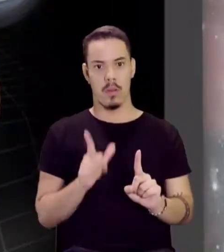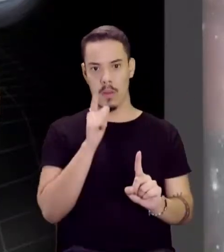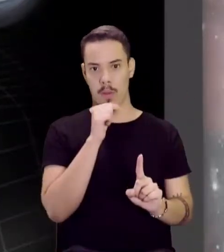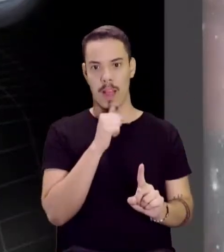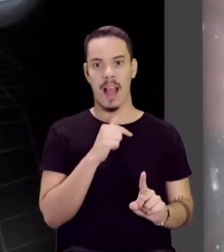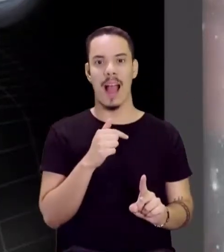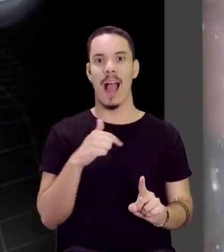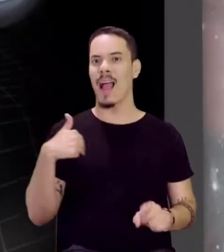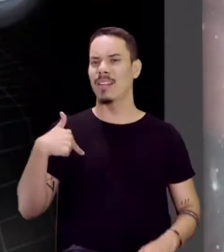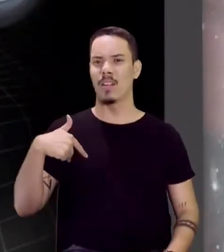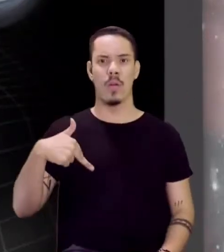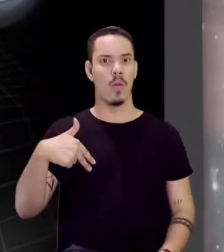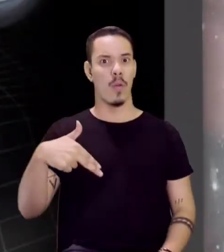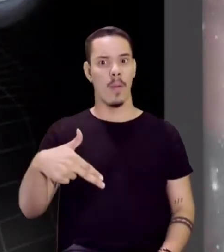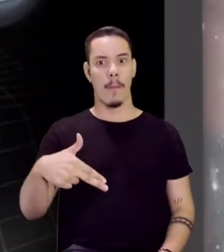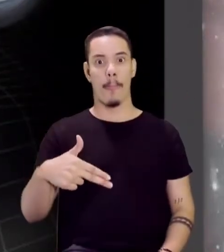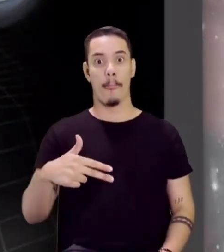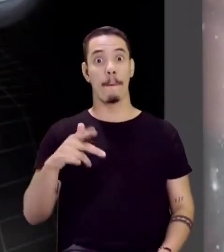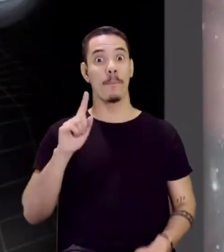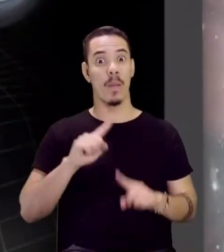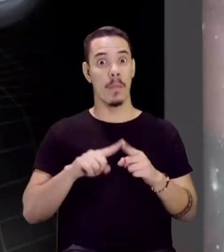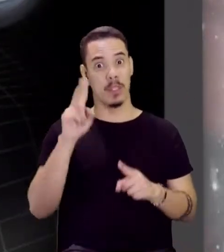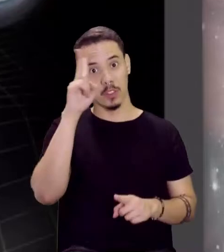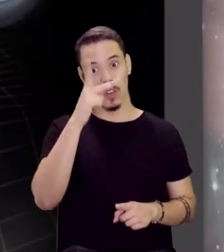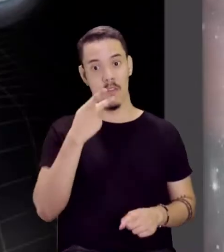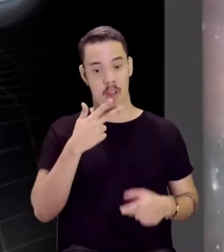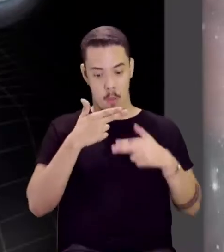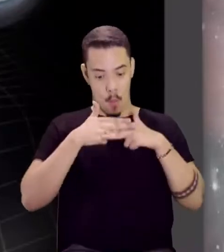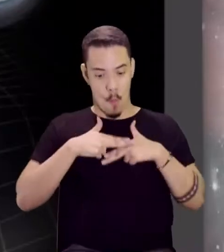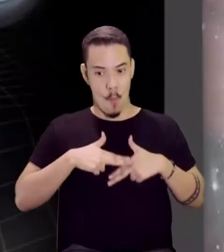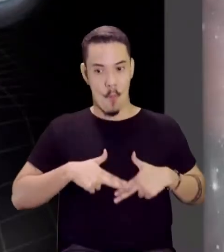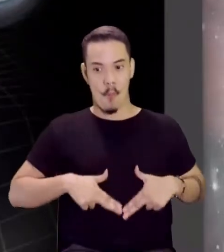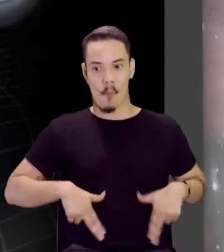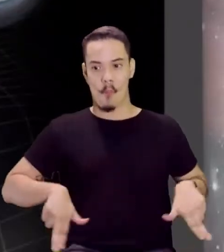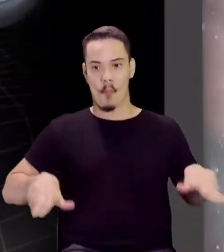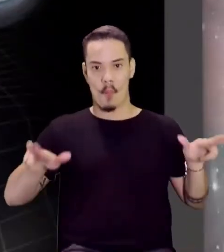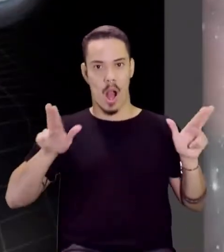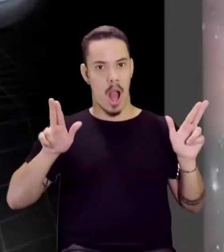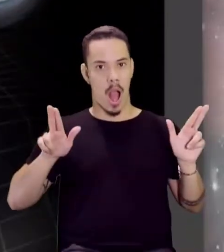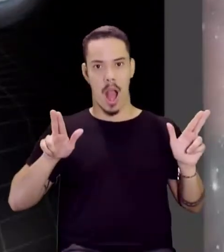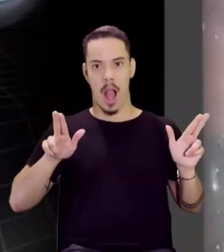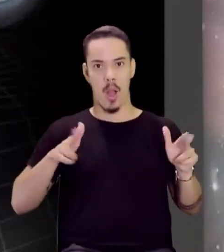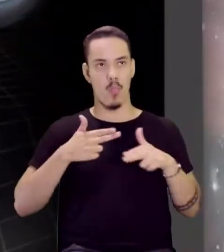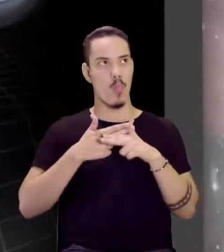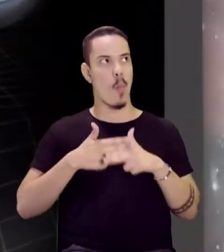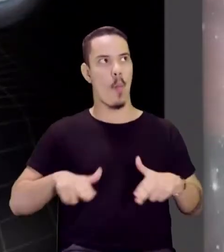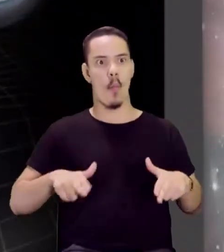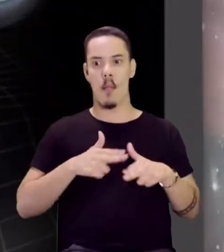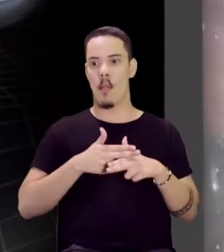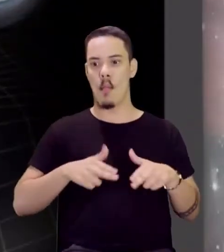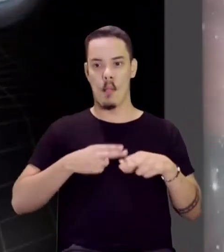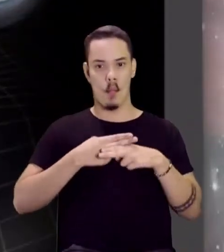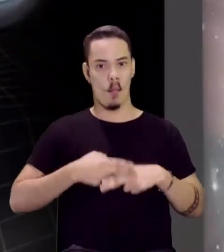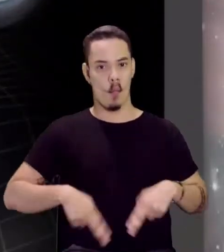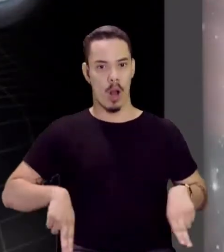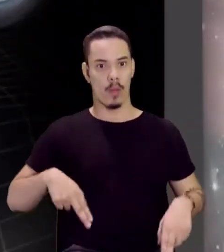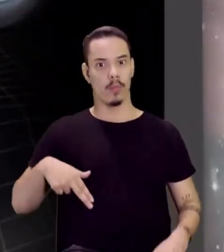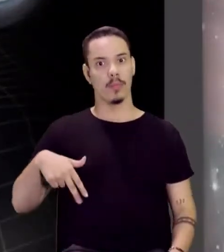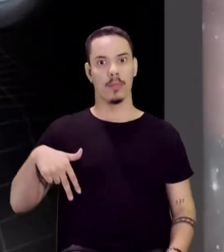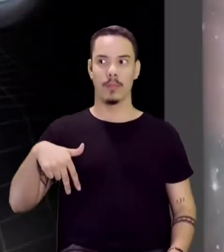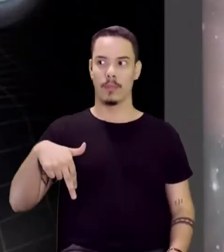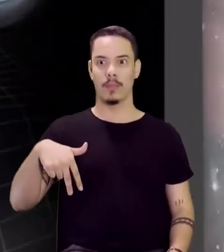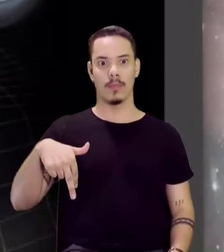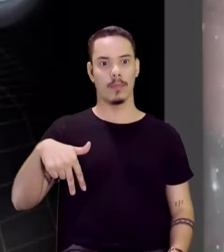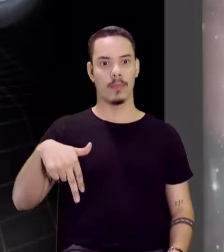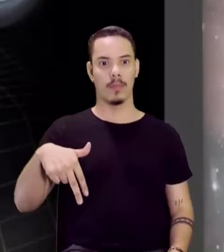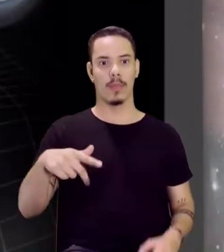rua, segundo a história, não sei se é verdade. Isso que... Gritando, eureka! É porque você estava tomando banho e estava nu, né? Claro, né? E